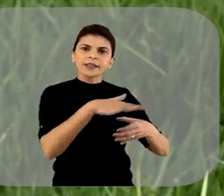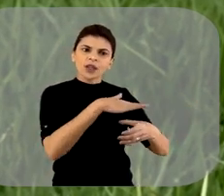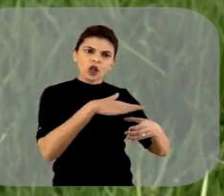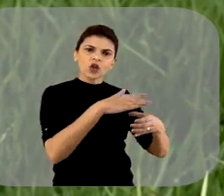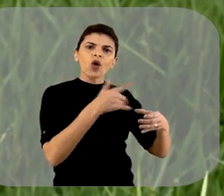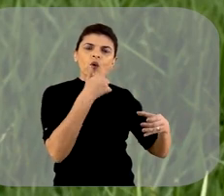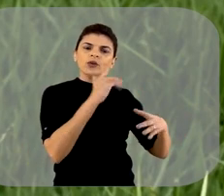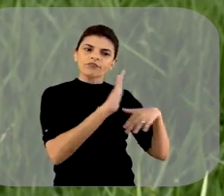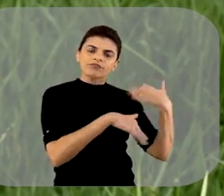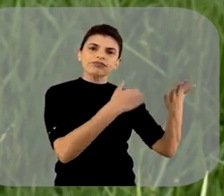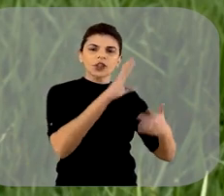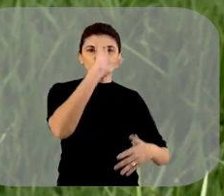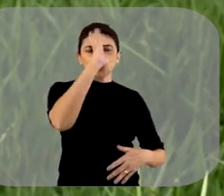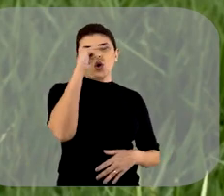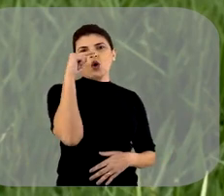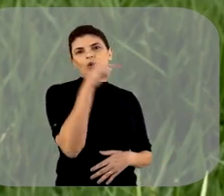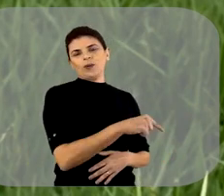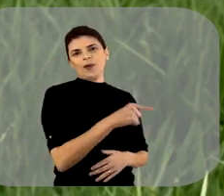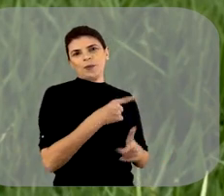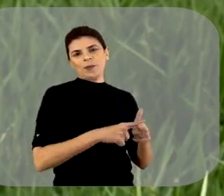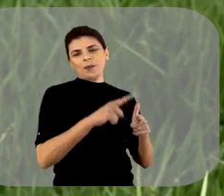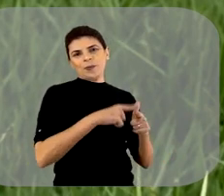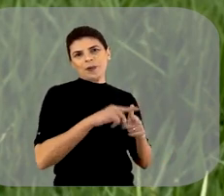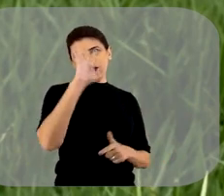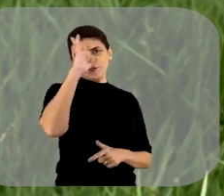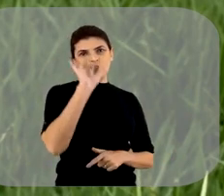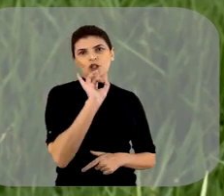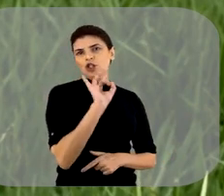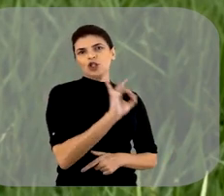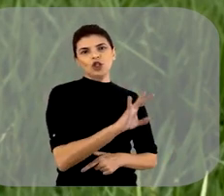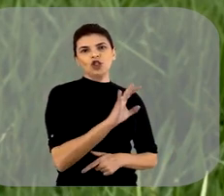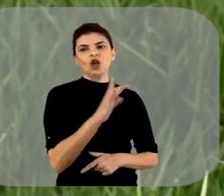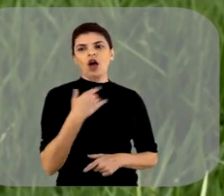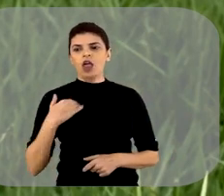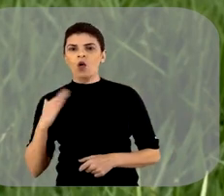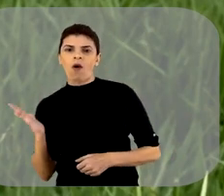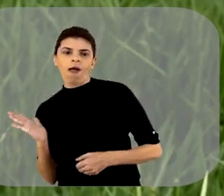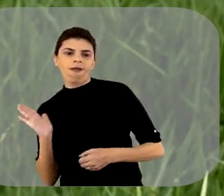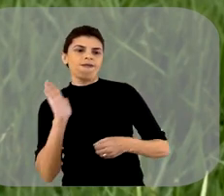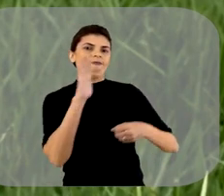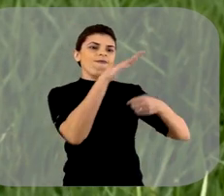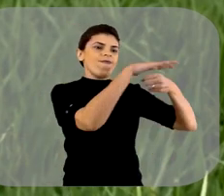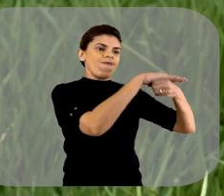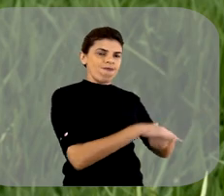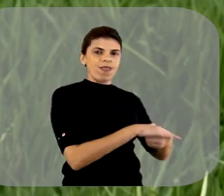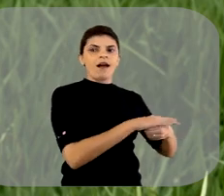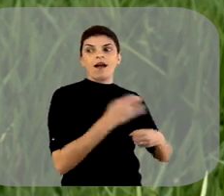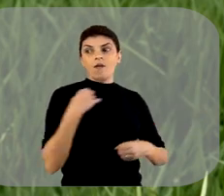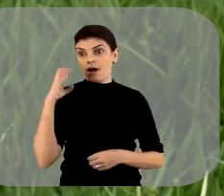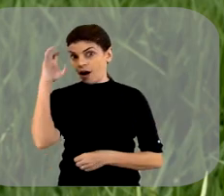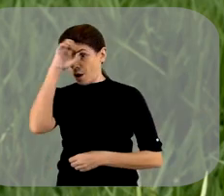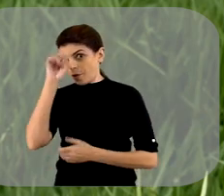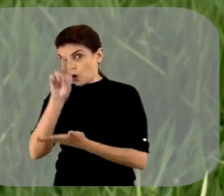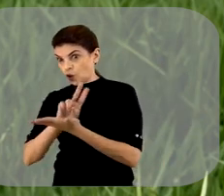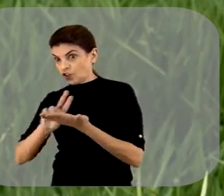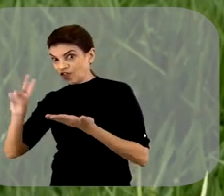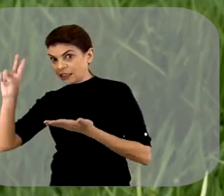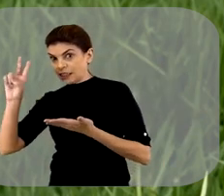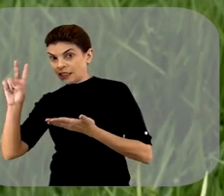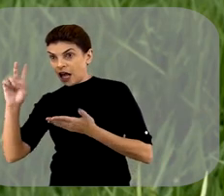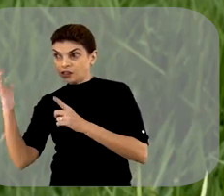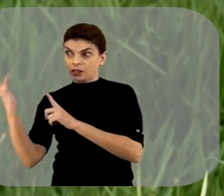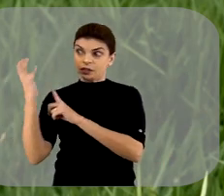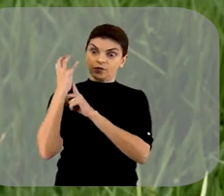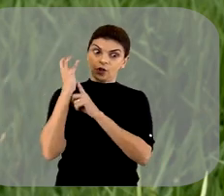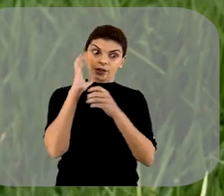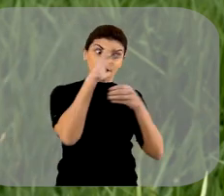e construir a solução e não sobrepor aquilo que aprendeu na universidade na sua comunidade.